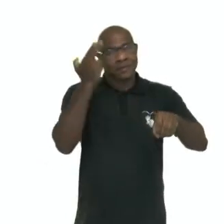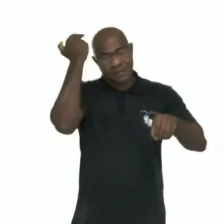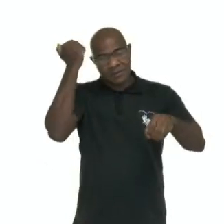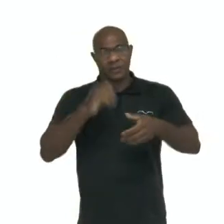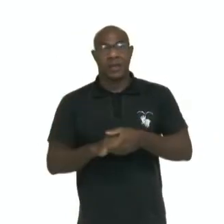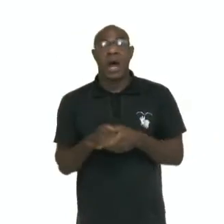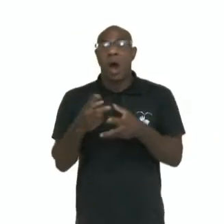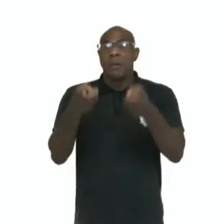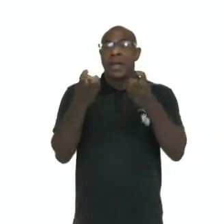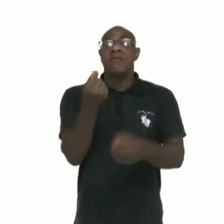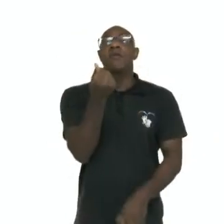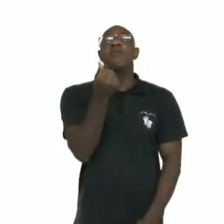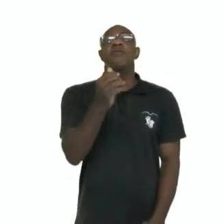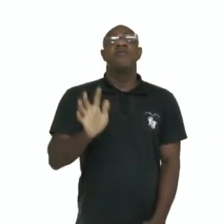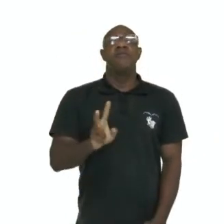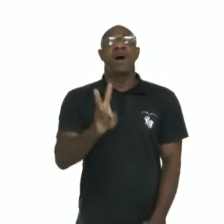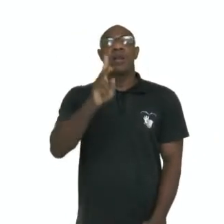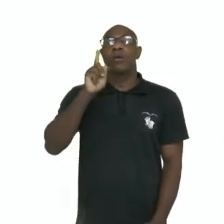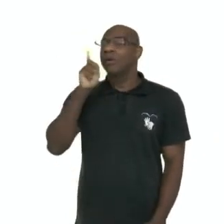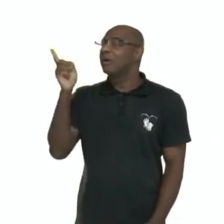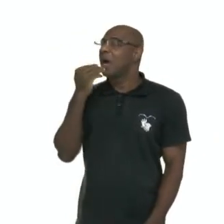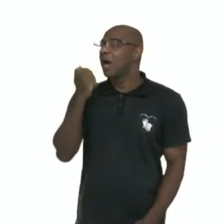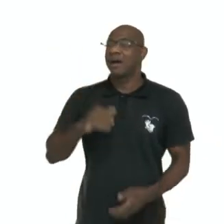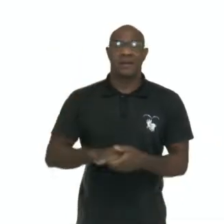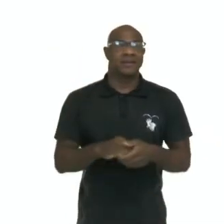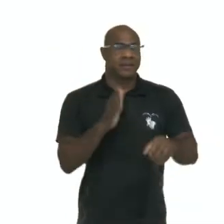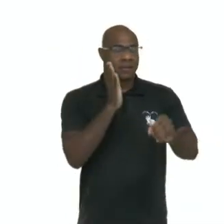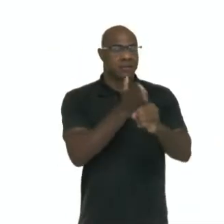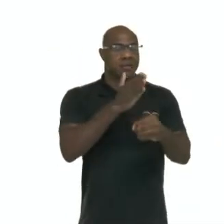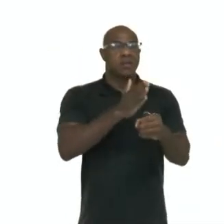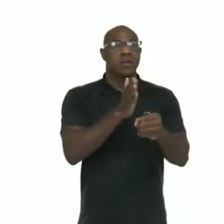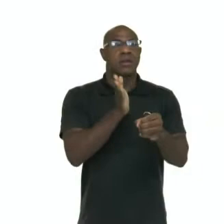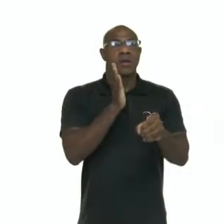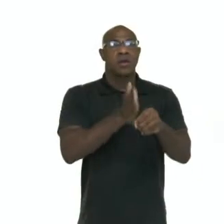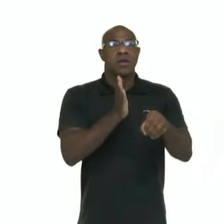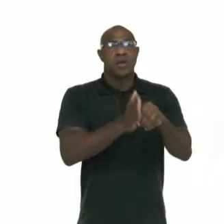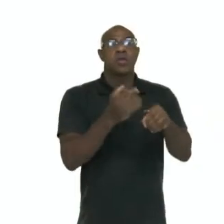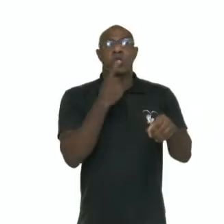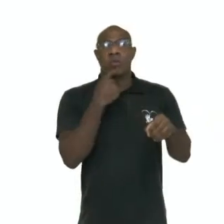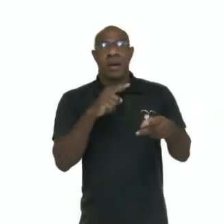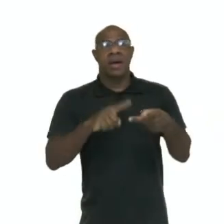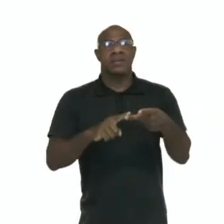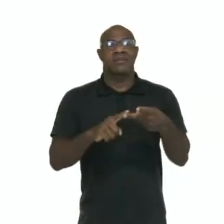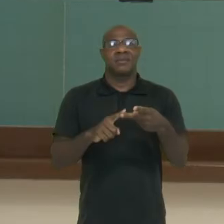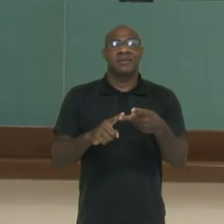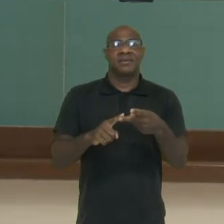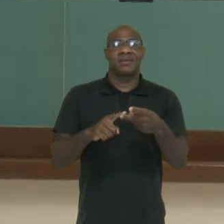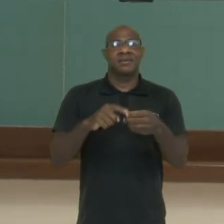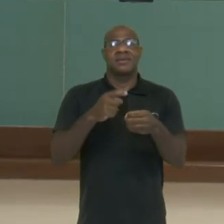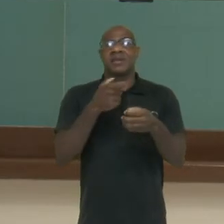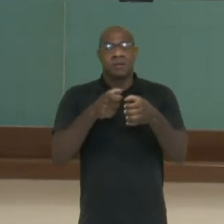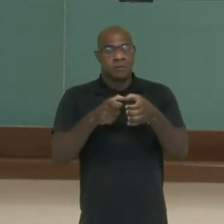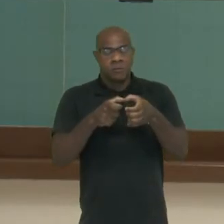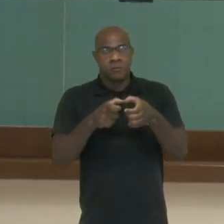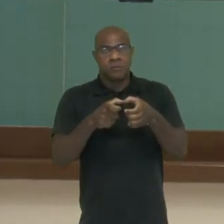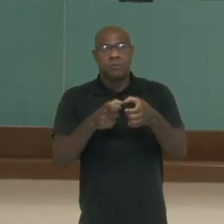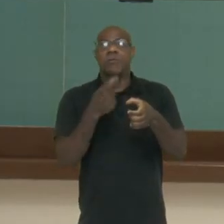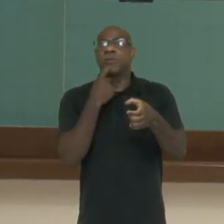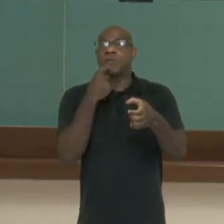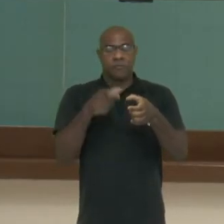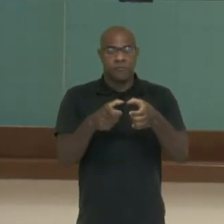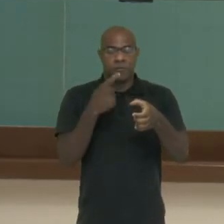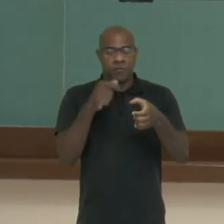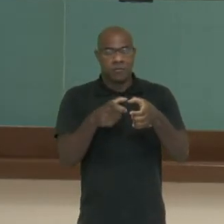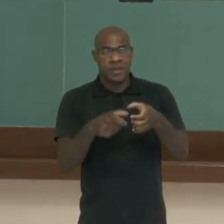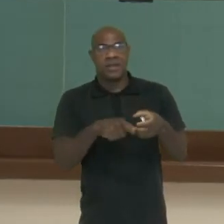desses alimentos. Então, a gente tem aqui, né, o tomate, a gente tem a beterraba e a gente tem ali a cenoura. A beterraba custa